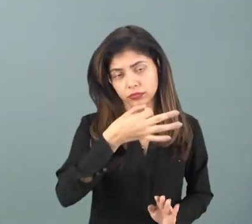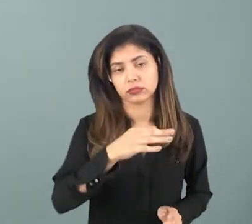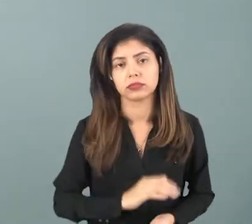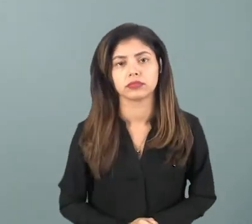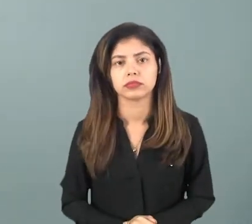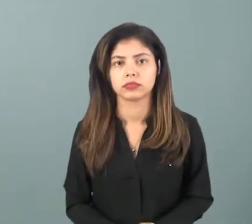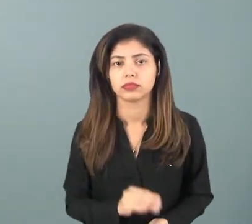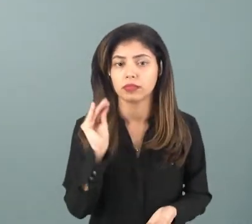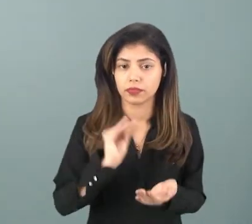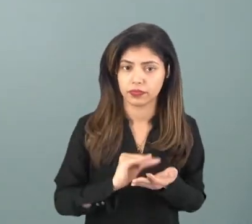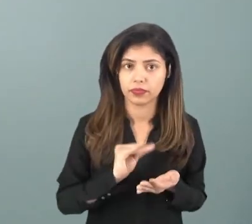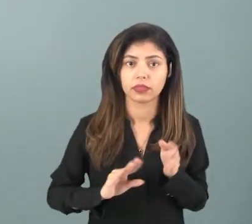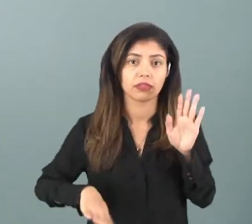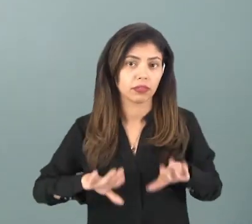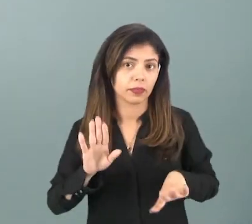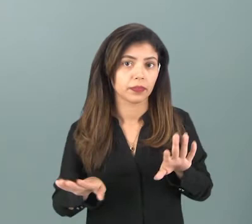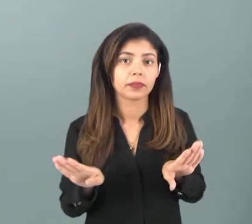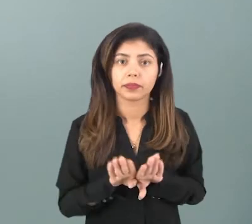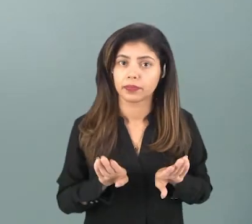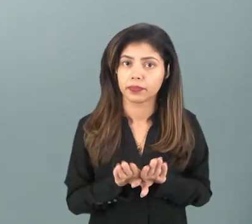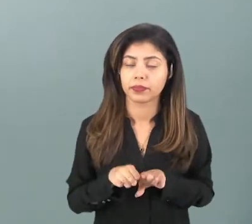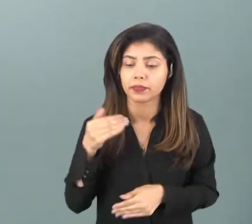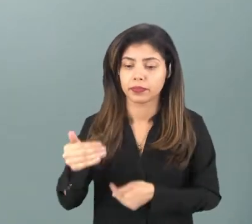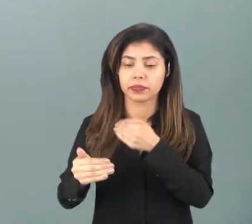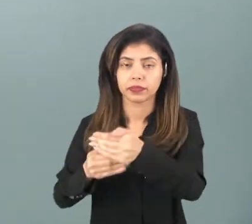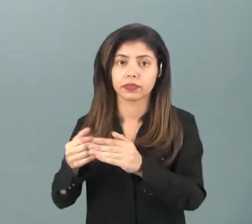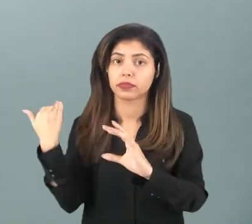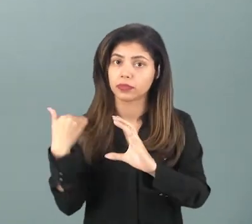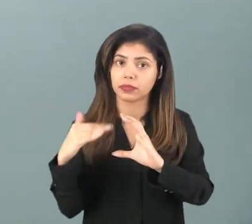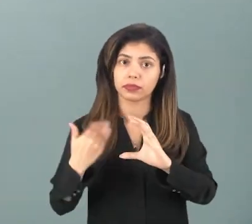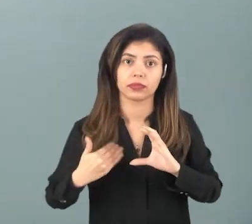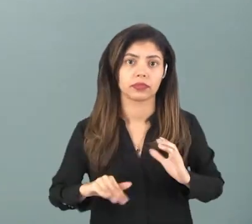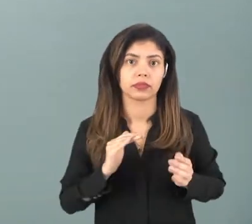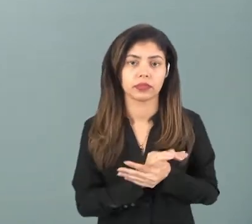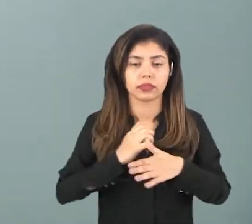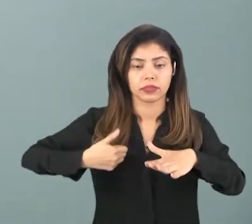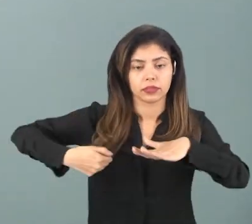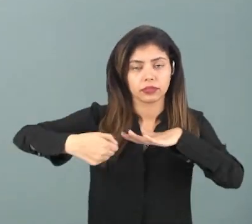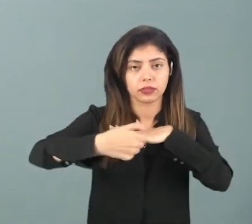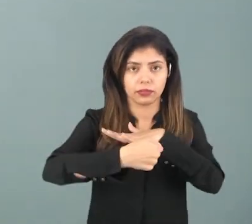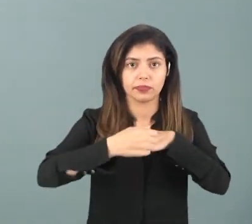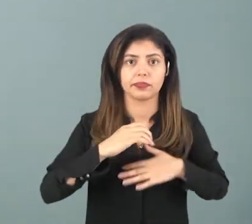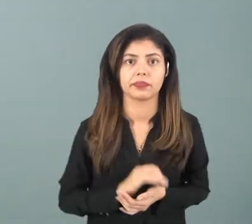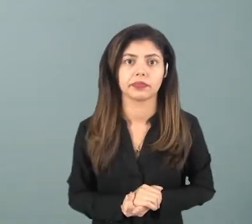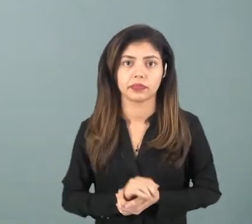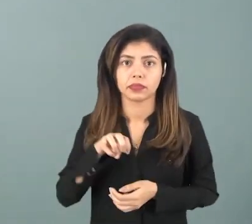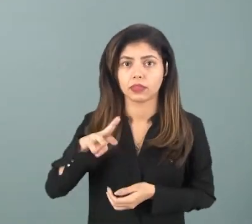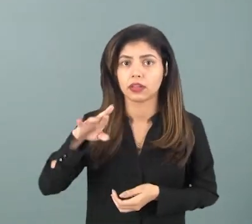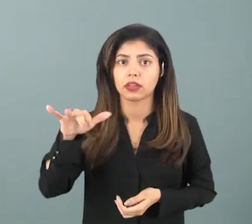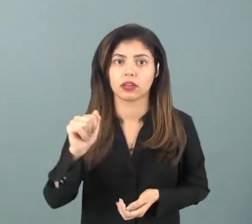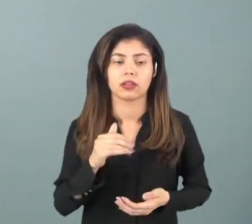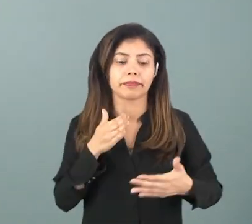fatos também decorrentes daquilo que a gente está publicando, no caso aí das fake news, tá? Que a